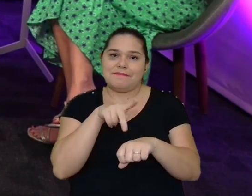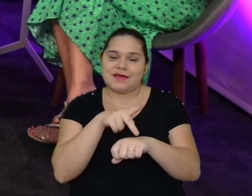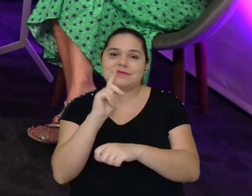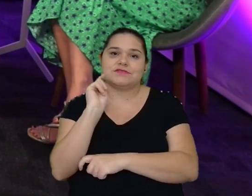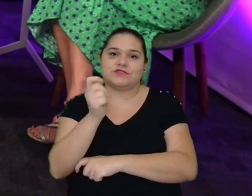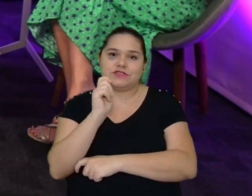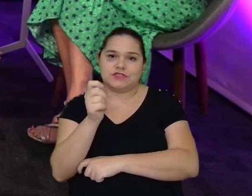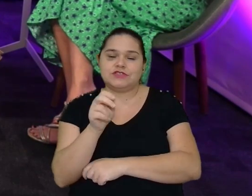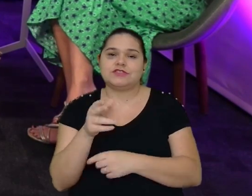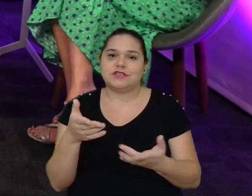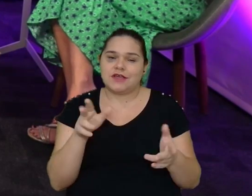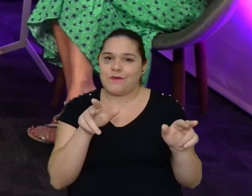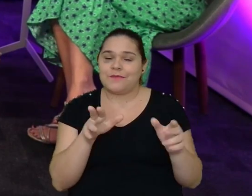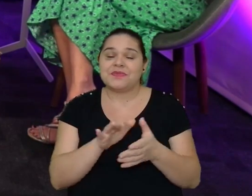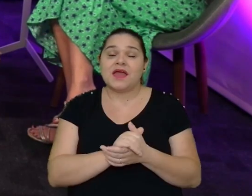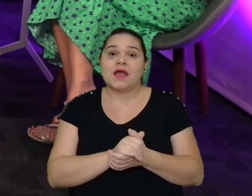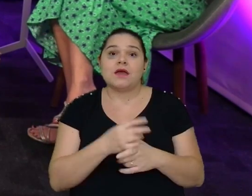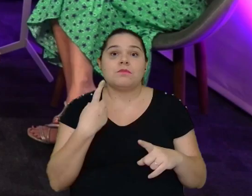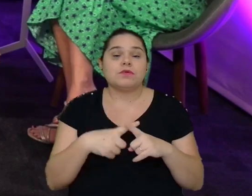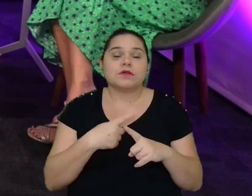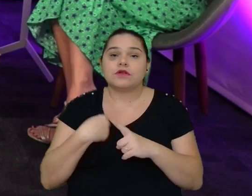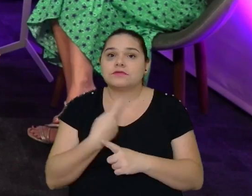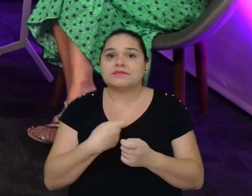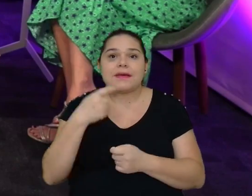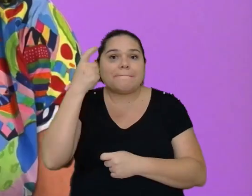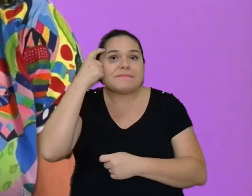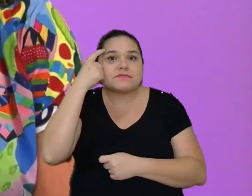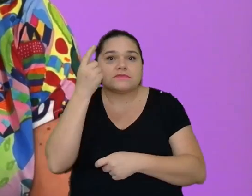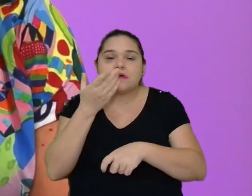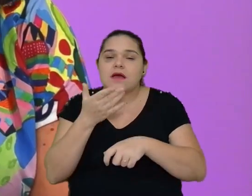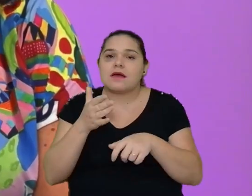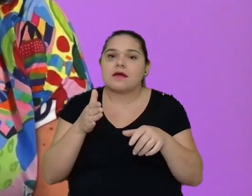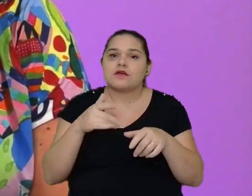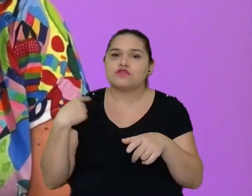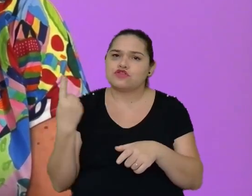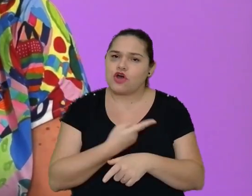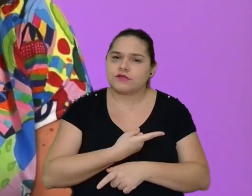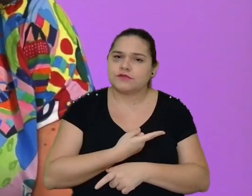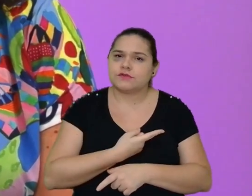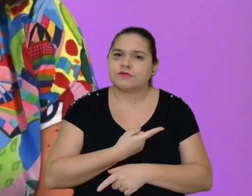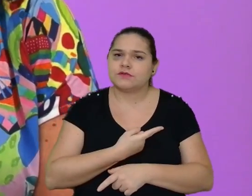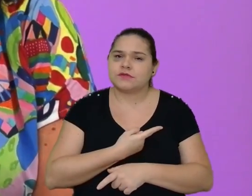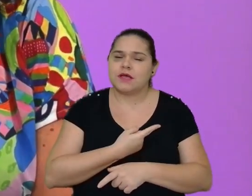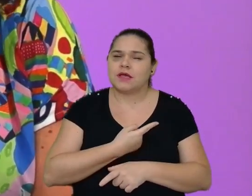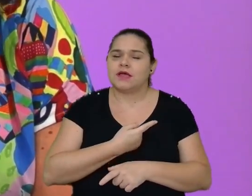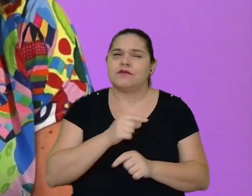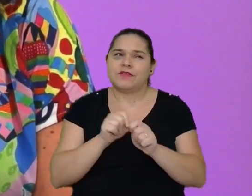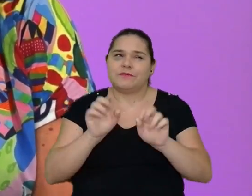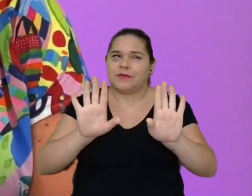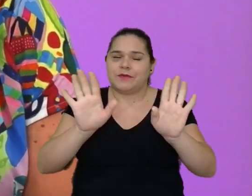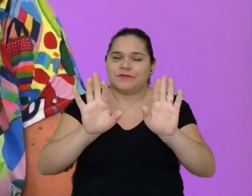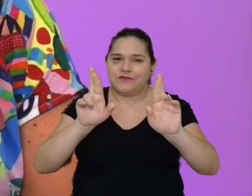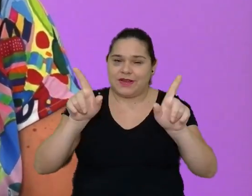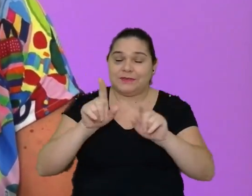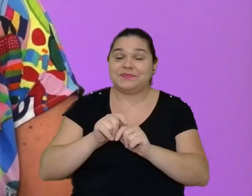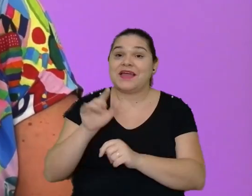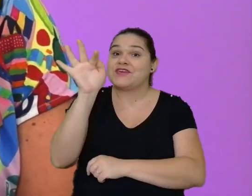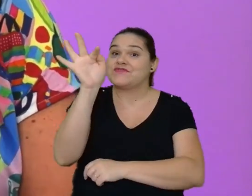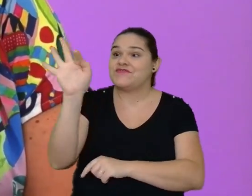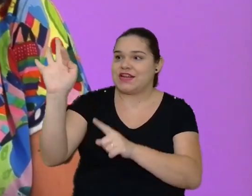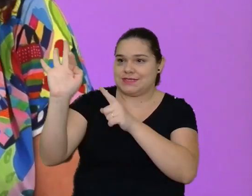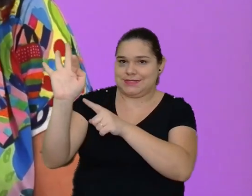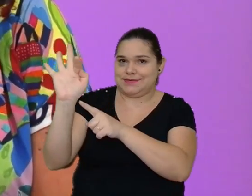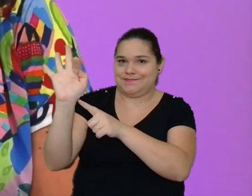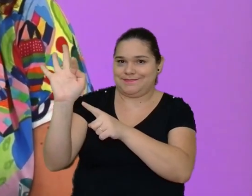assim, é só a gente pensar que a gente tem praticamente a mesma quantidade. Vou até fazer a diferença. A França, que é do tamanho do